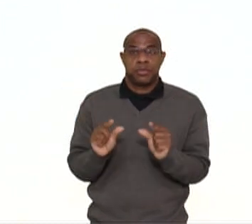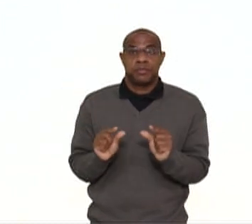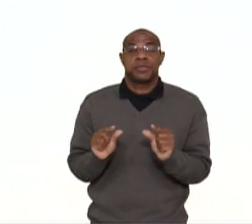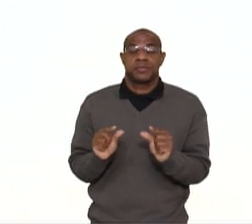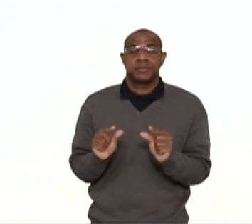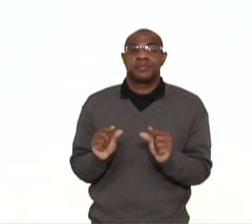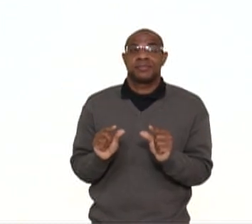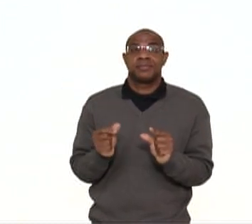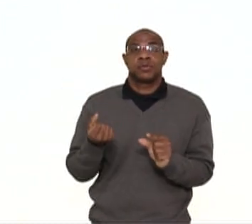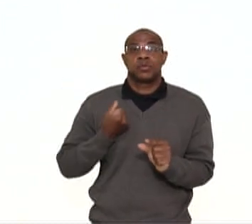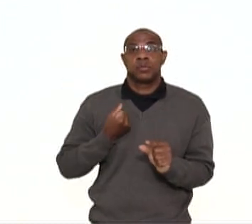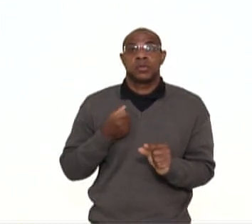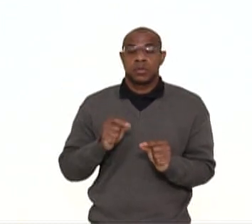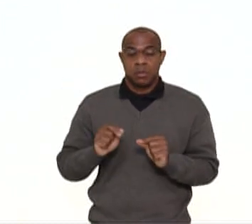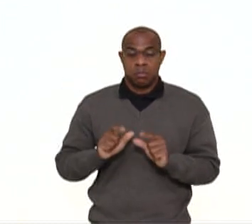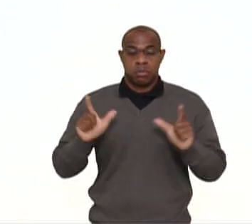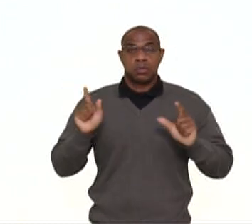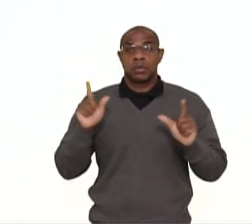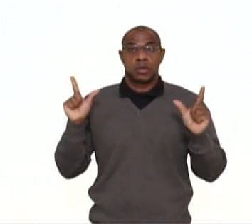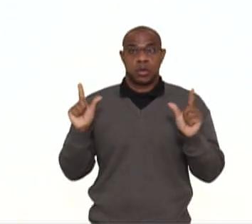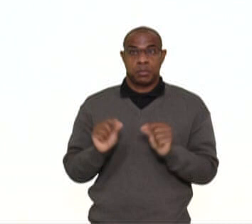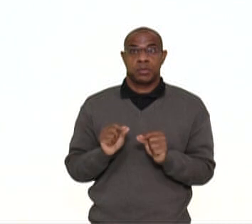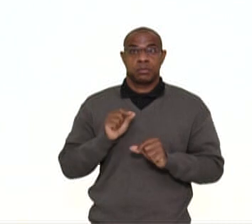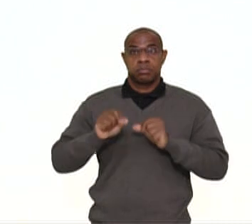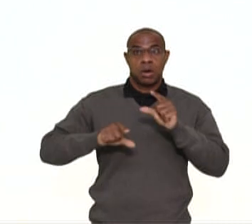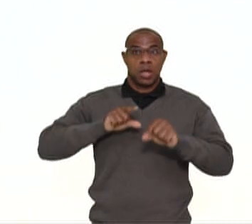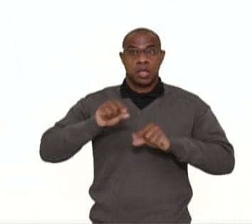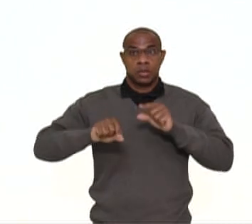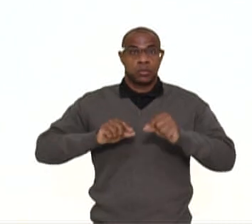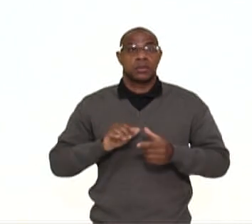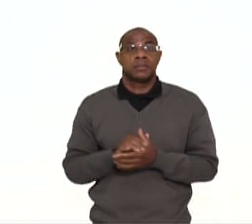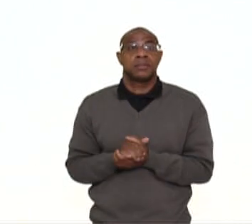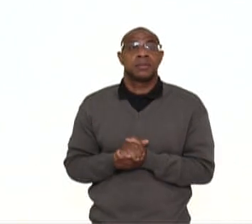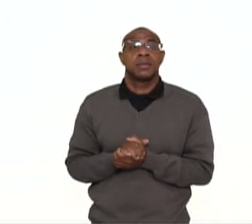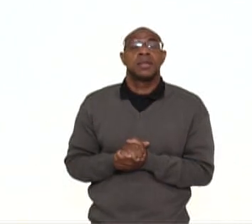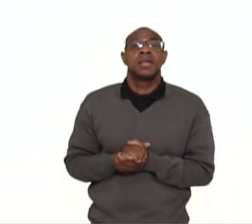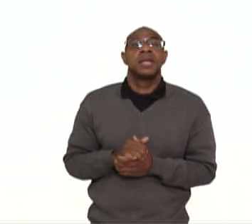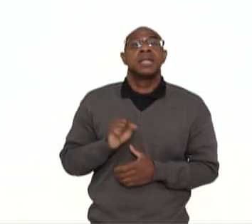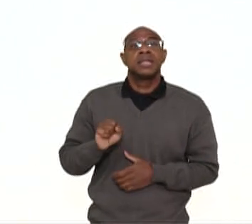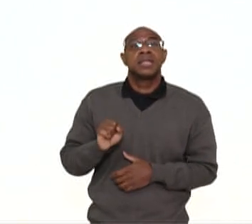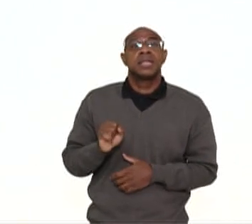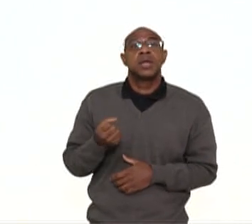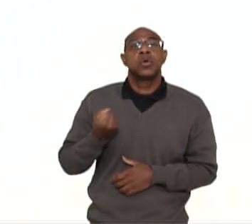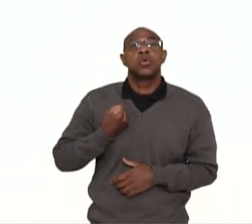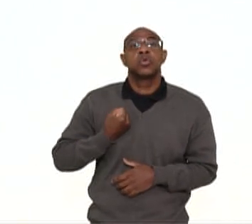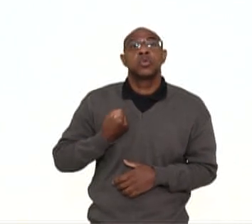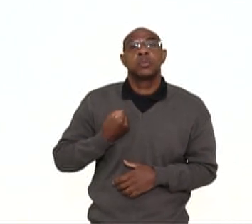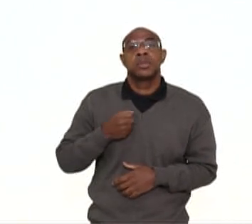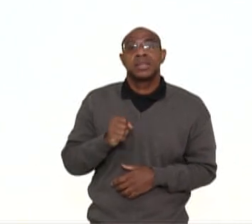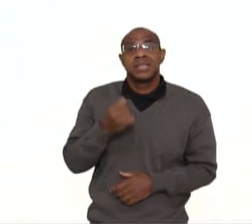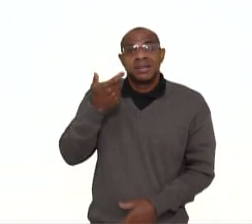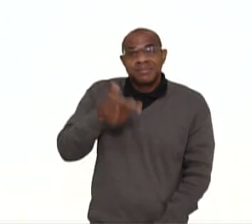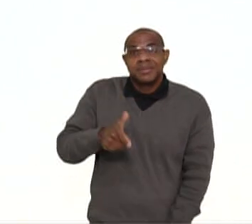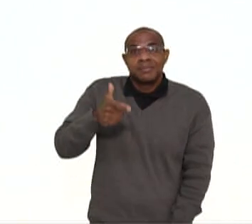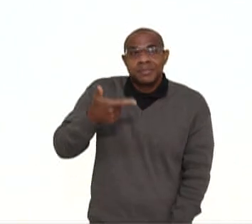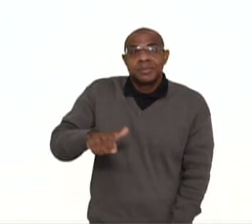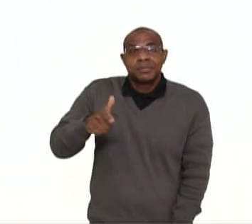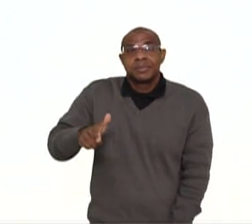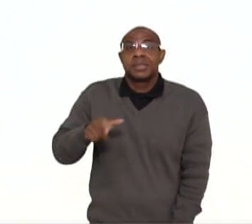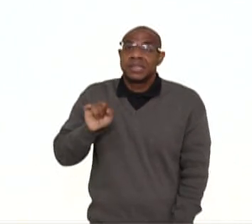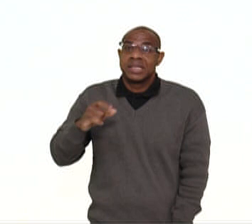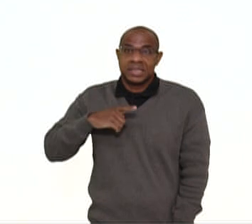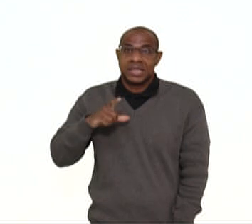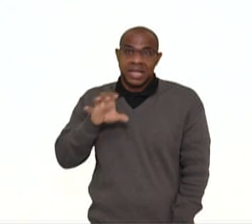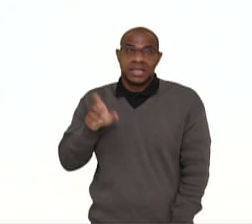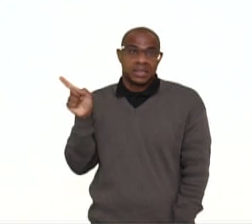O número de opções não aumenta, ele vai só diminuindo, normalmente. Se o número fosse formado com repetição de algarismos, teríamos